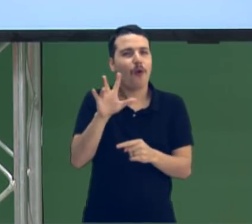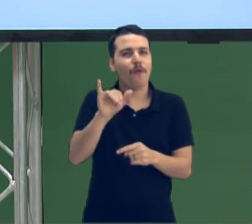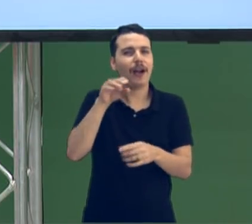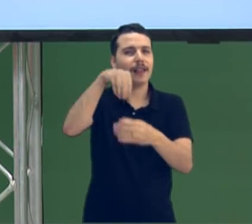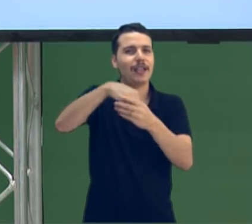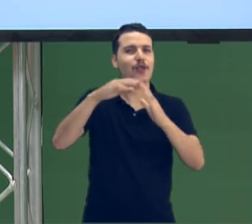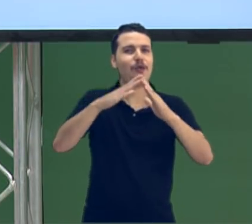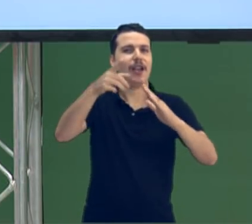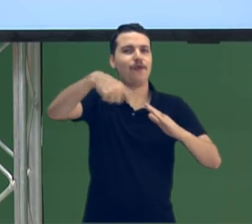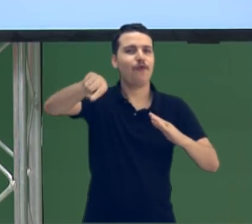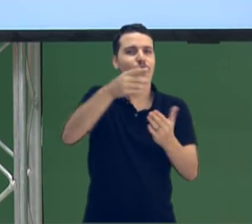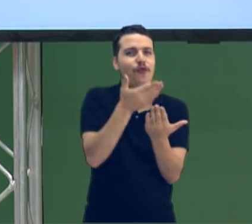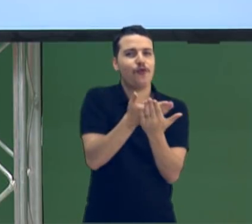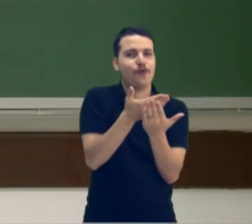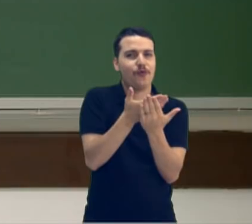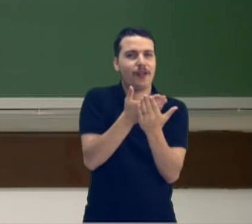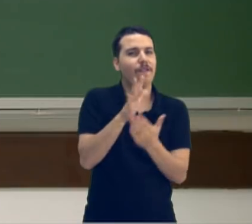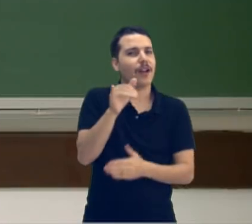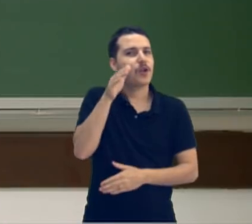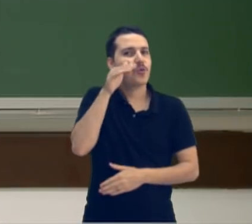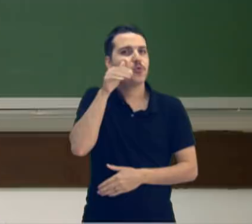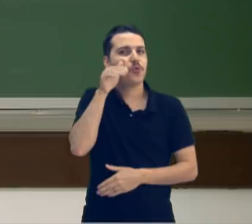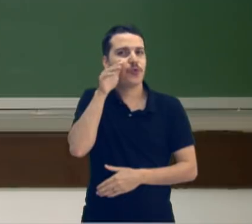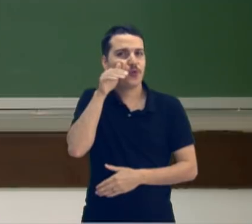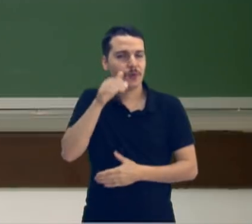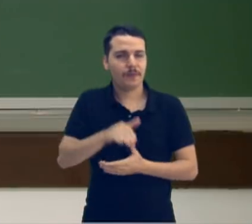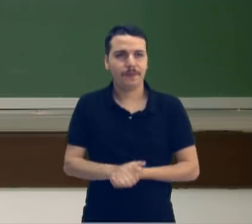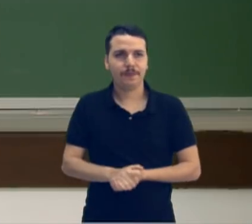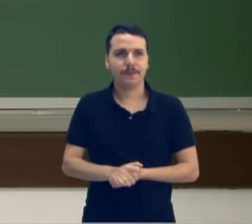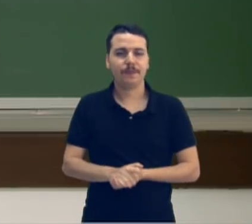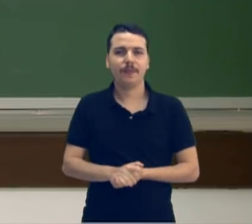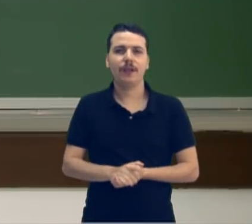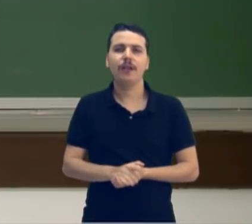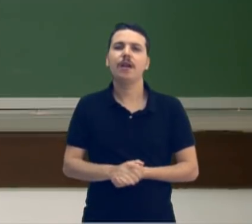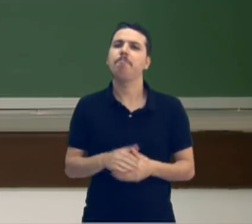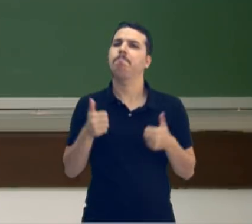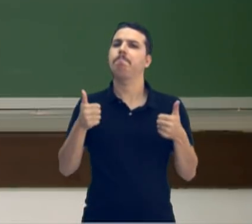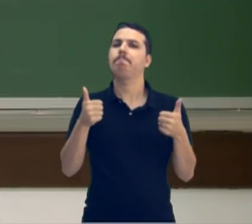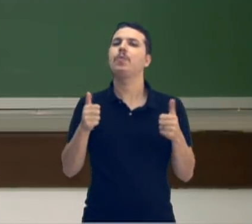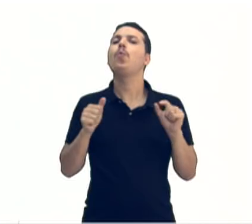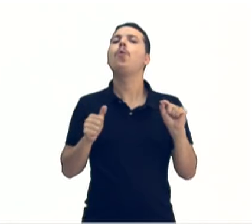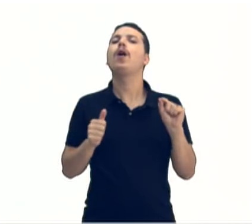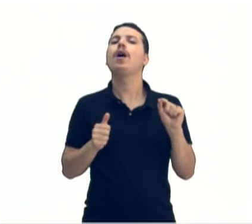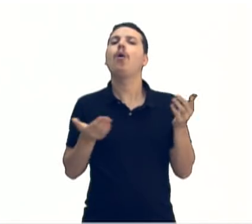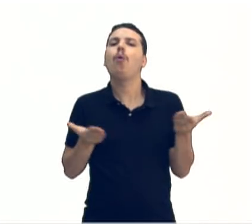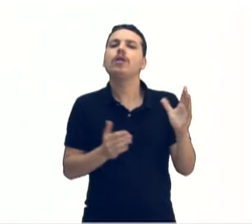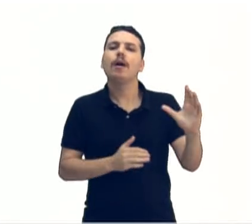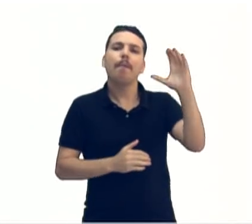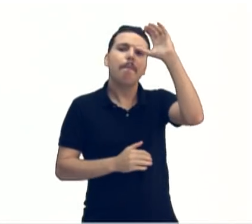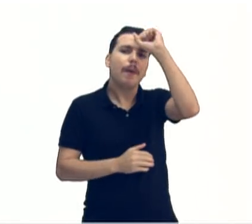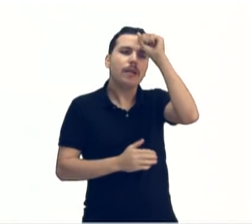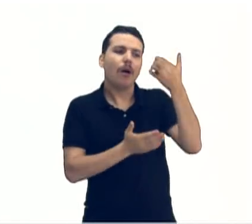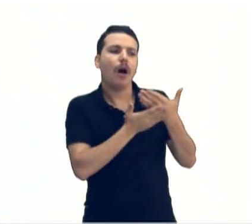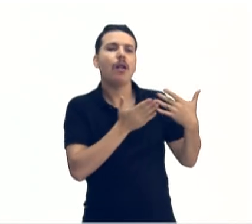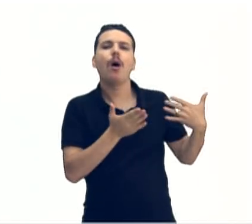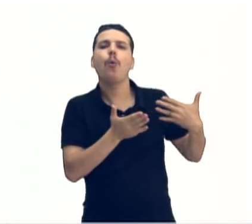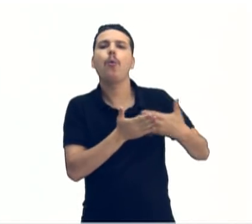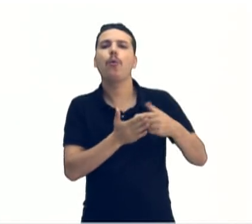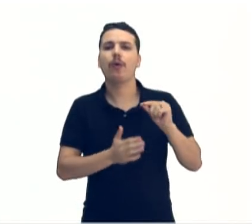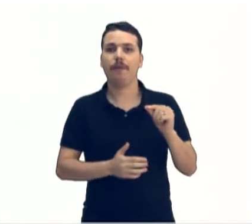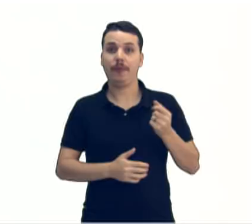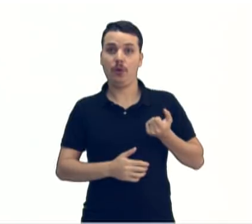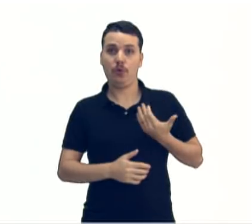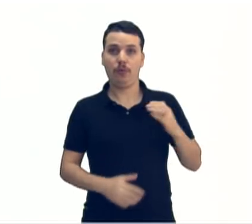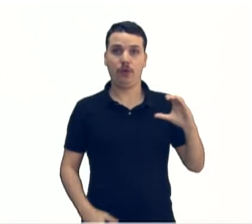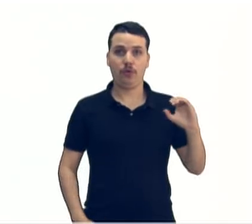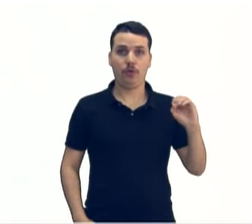vai ficar a curiosidade aí, tá bom? Muito bem, então o que a gente aprendeu nessa aula de hoje? Que o número composto pode